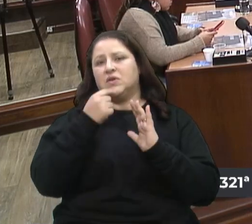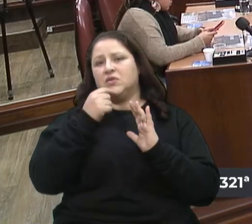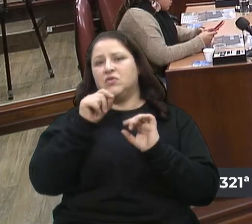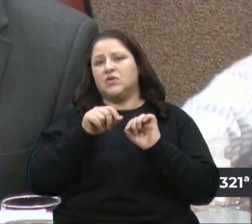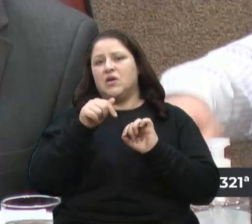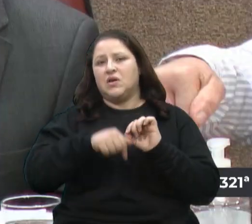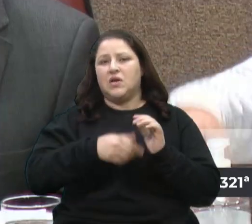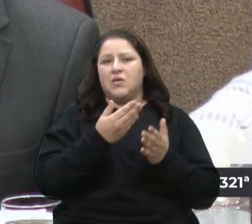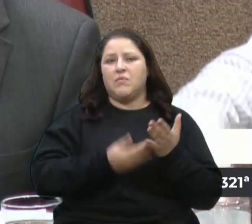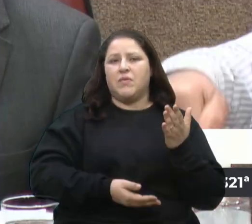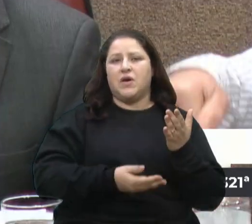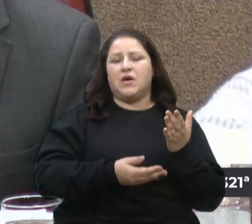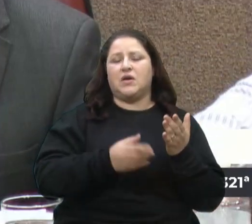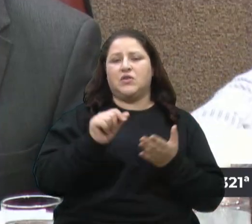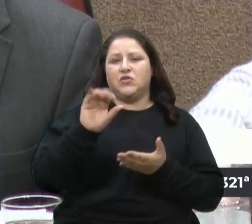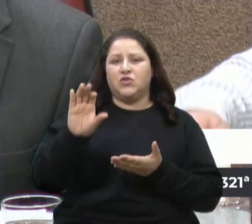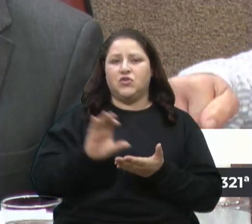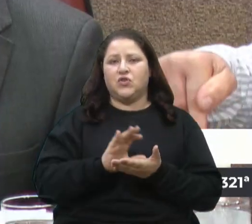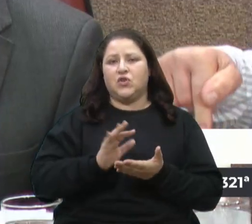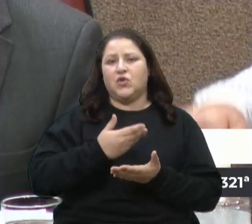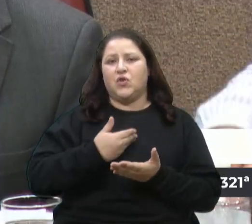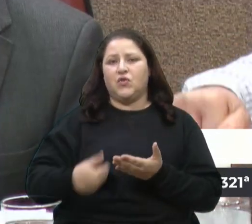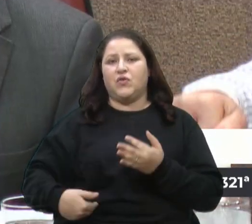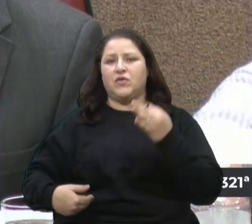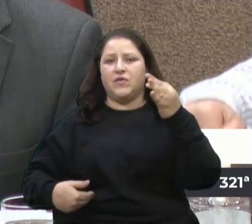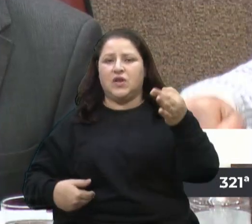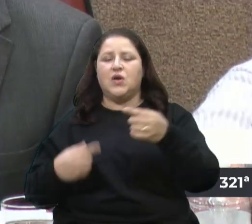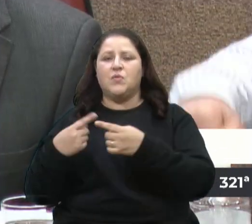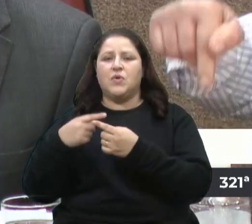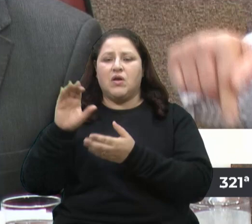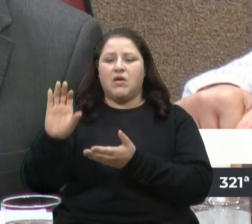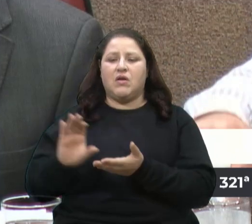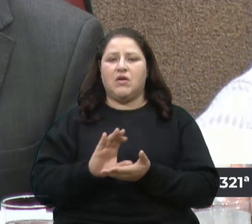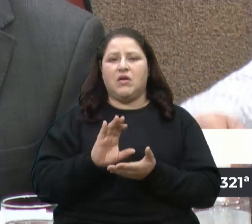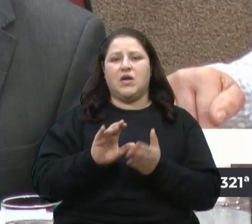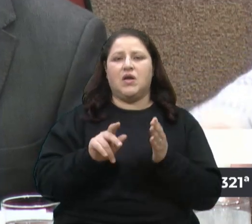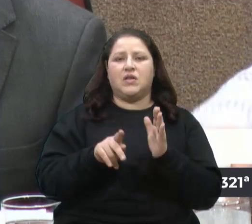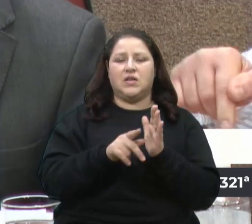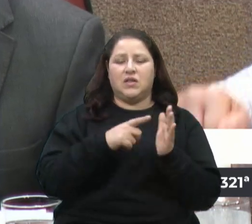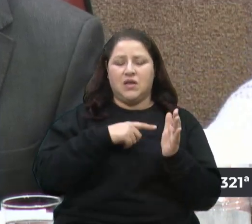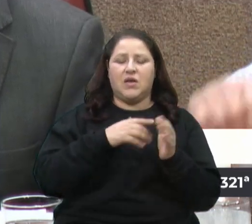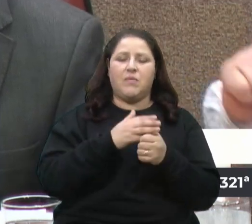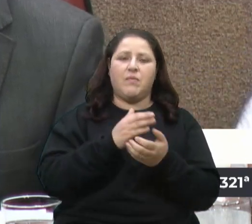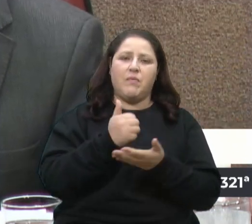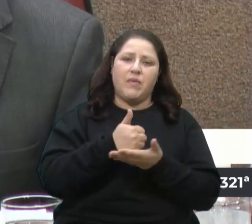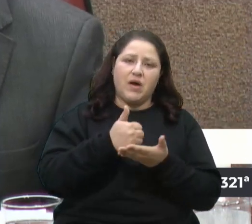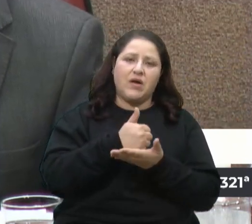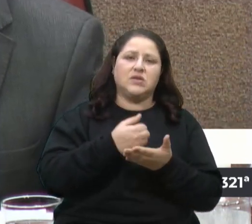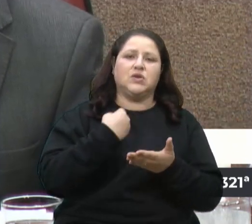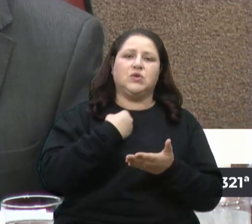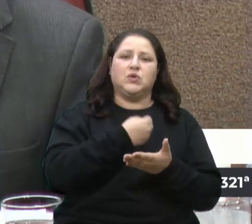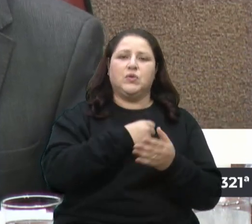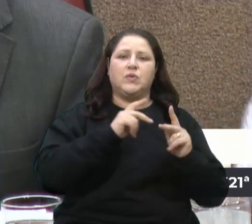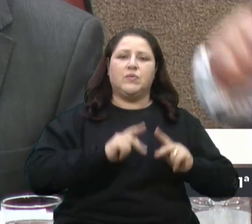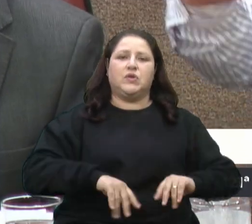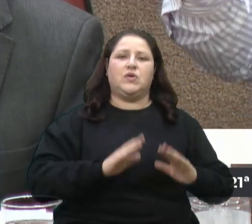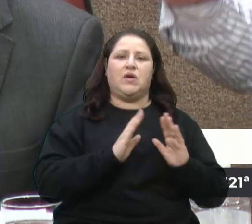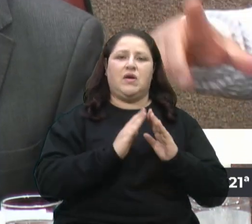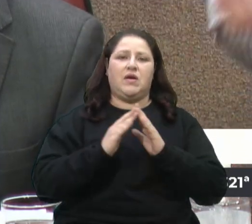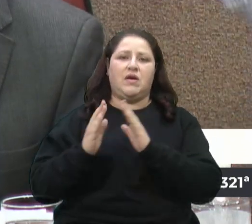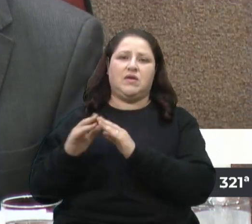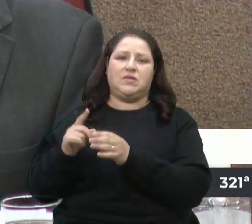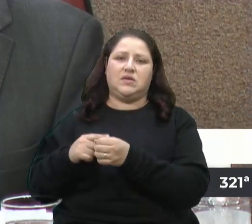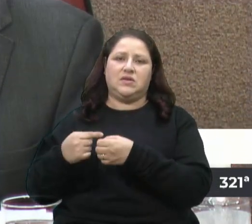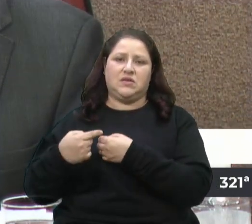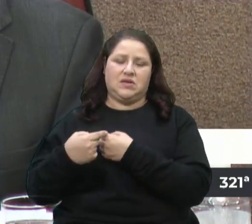perde recursos do governo federal porque os recursos que vêm para cá são baseados no número de habitantes que se tem. Então, você